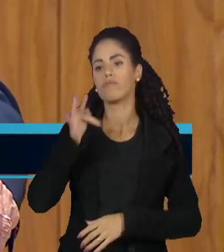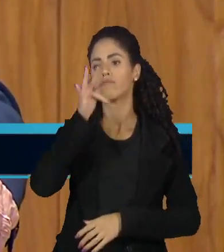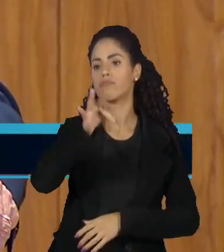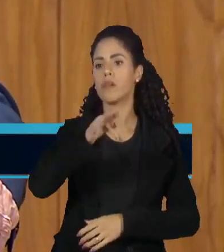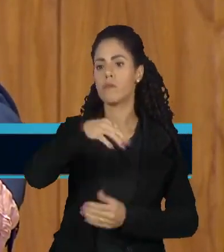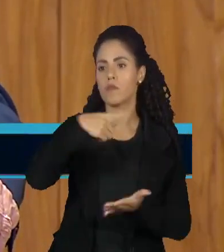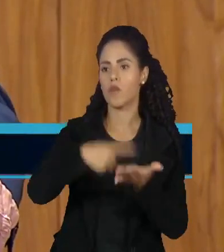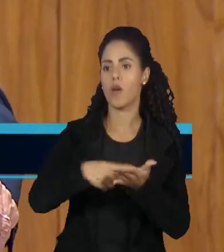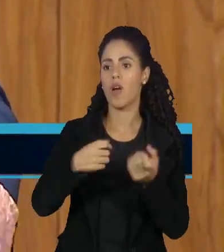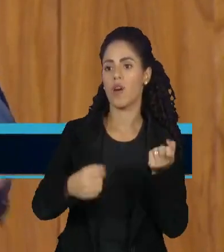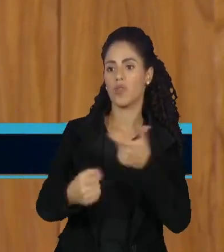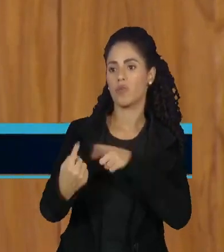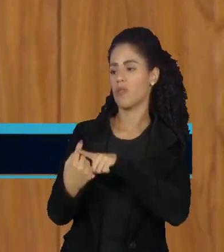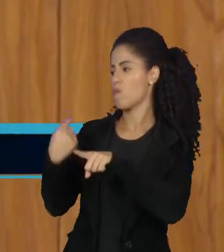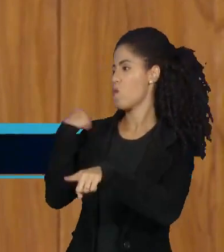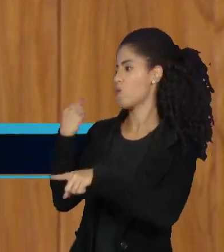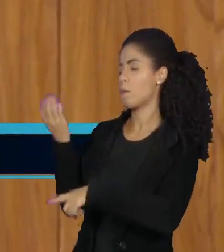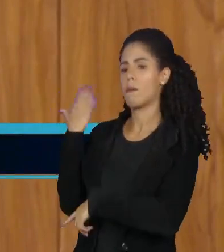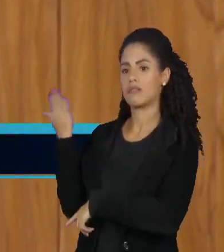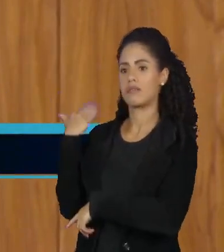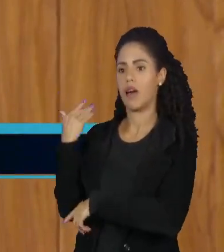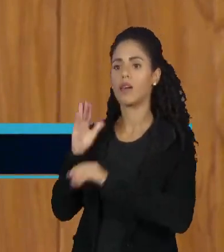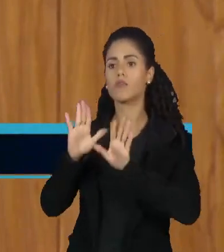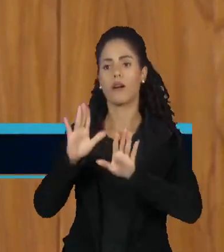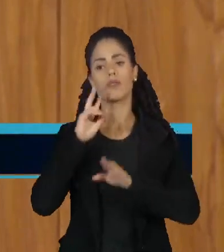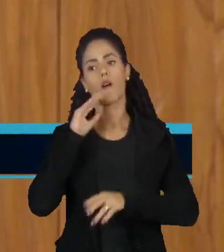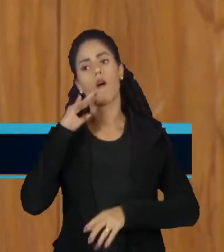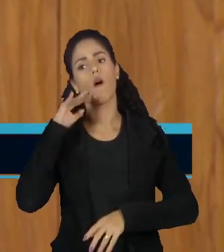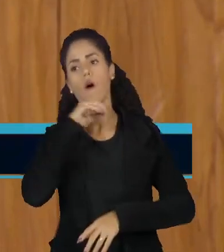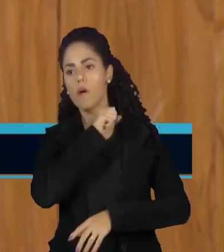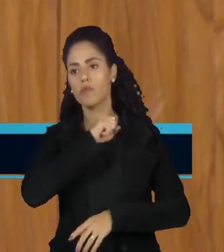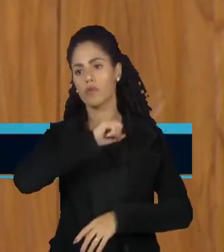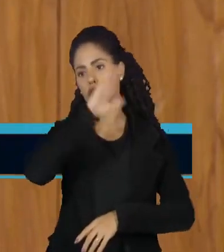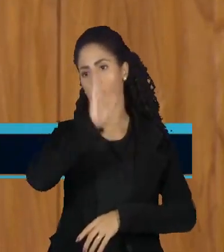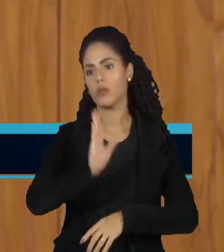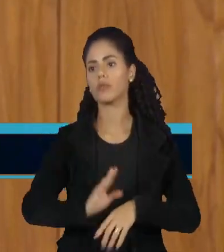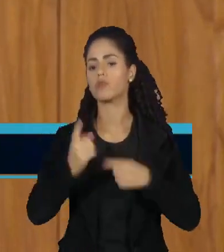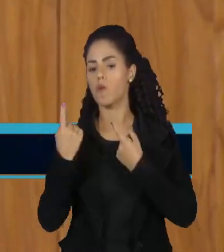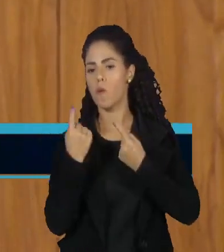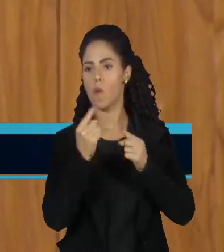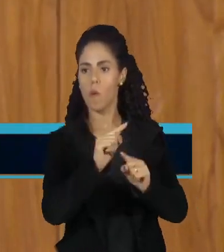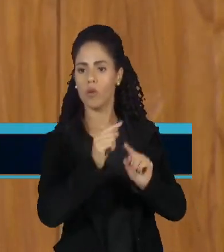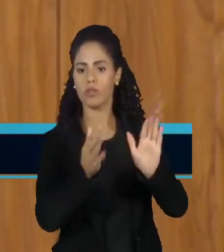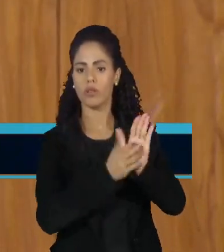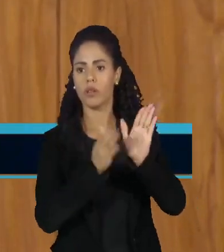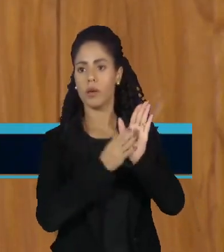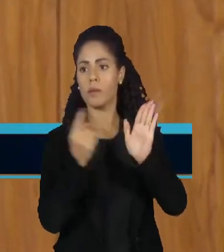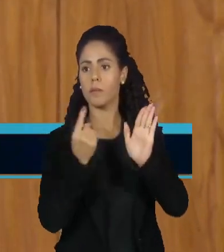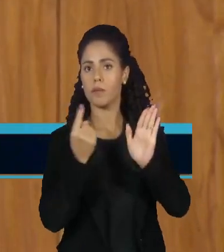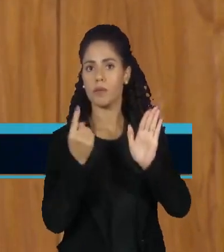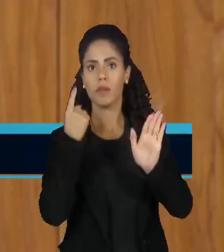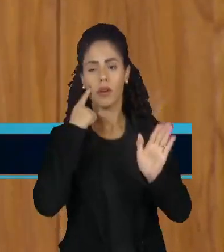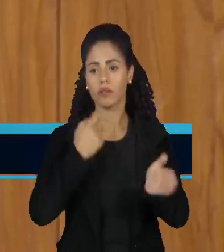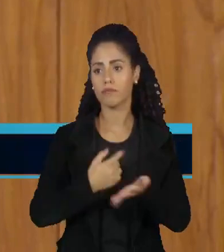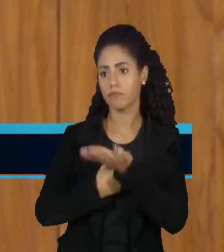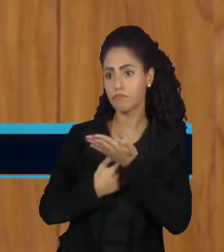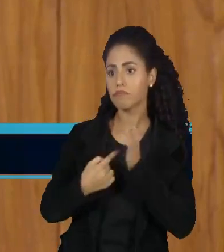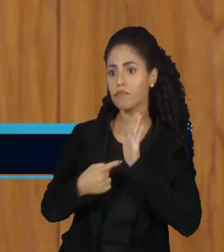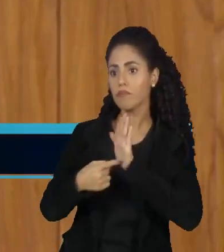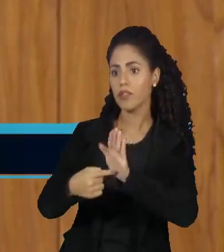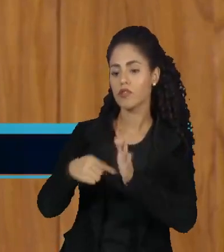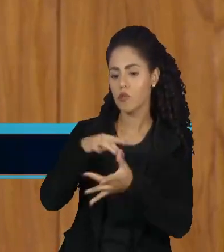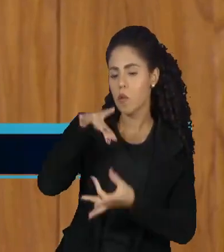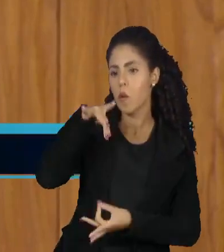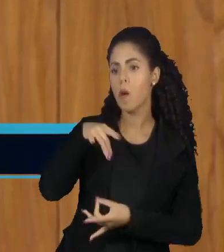que o outro que era, mas obviamente que como o Brasil tinha o direito de ser contra a primeira proposta, eu acho normal e democrático que